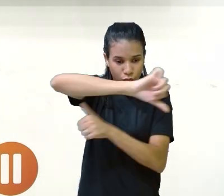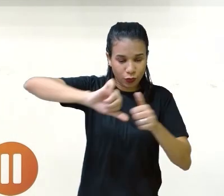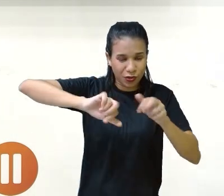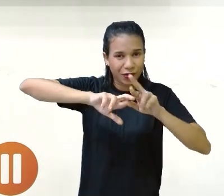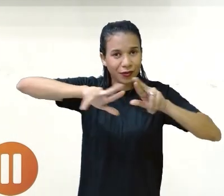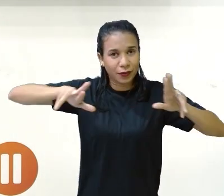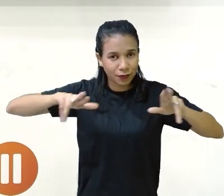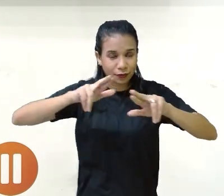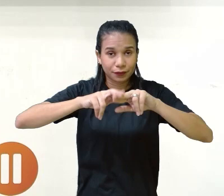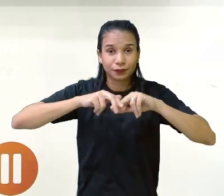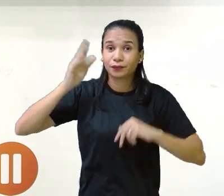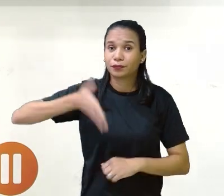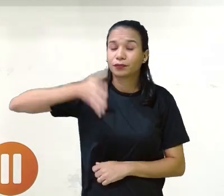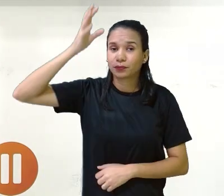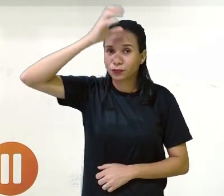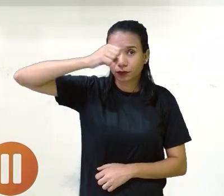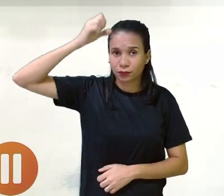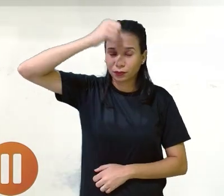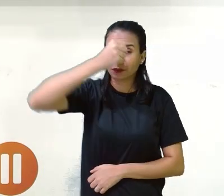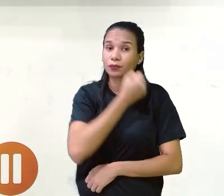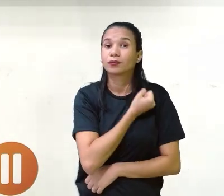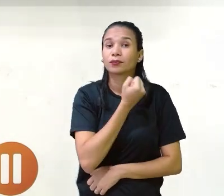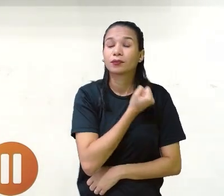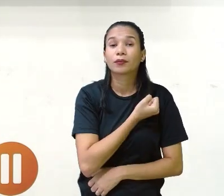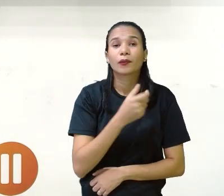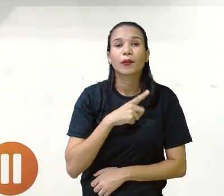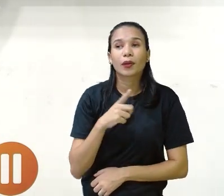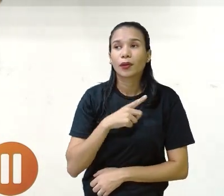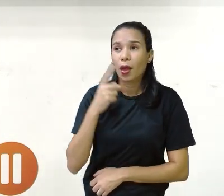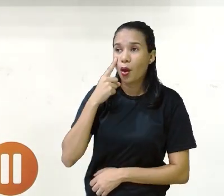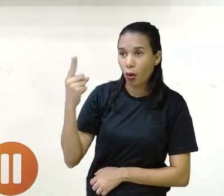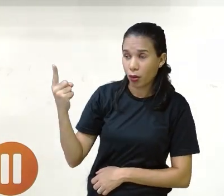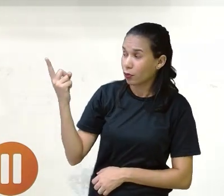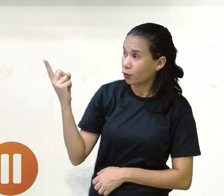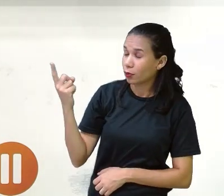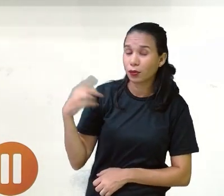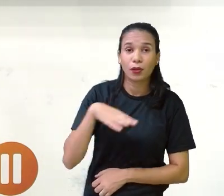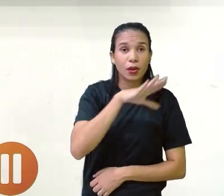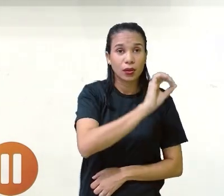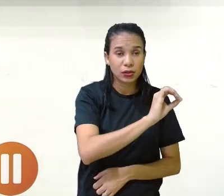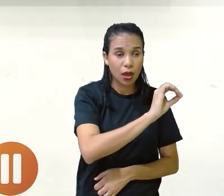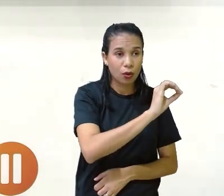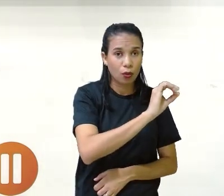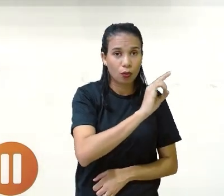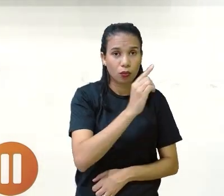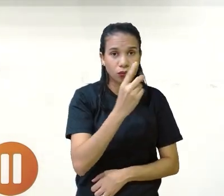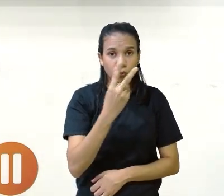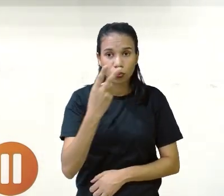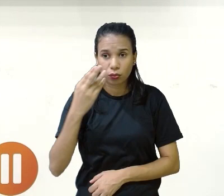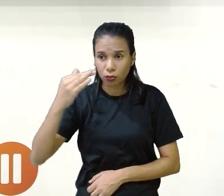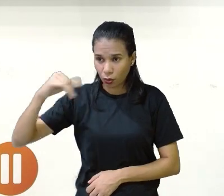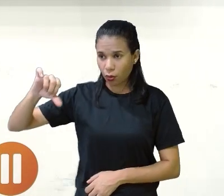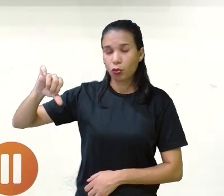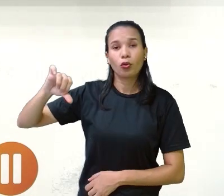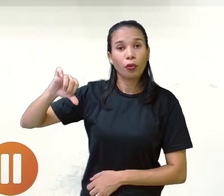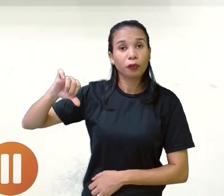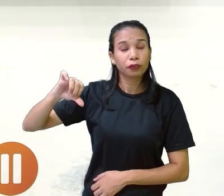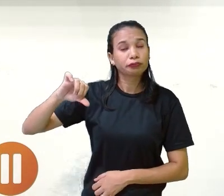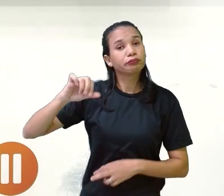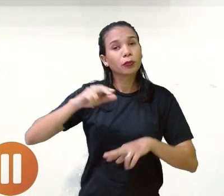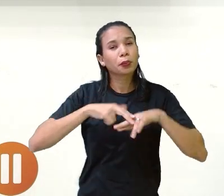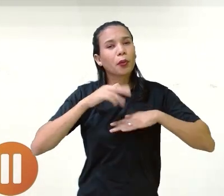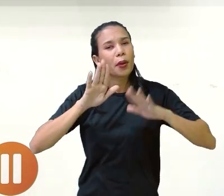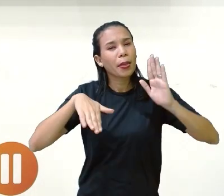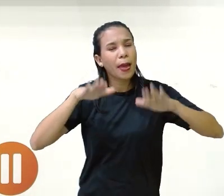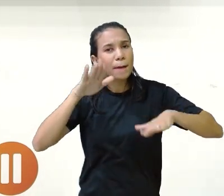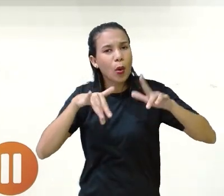aprenderam que os números eles são formados por esses algarismos, né, de 0 a 9. E dependendo